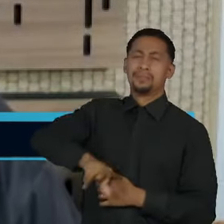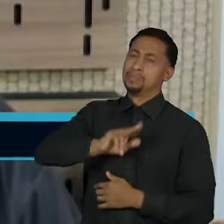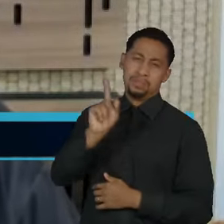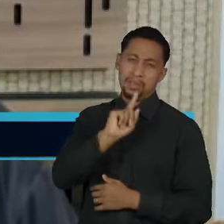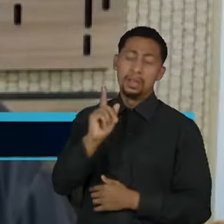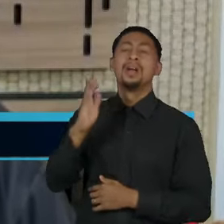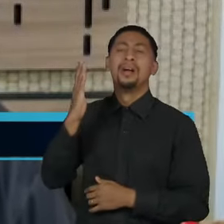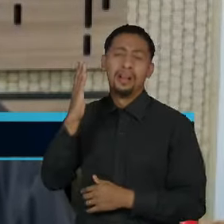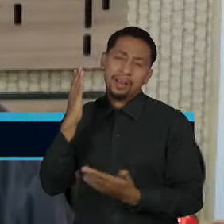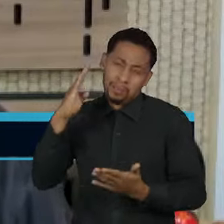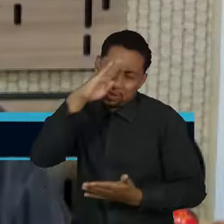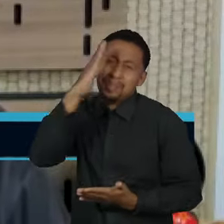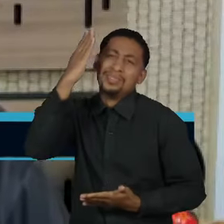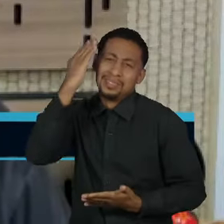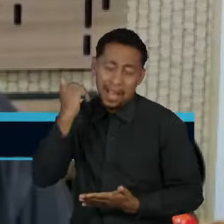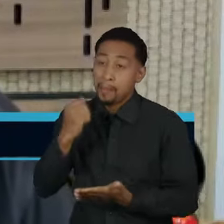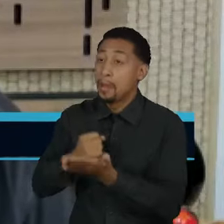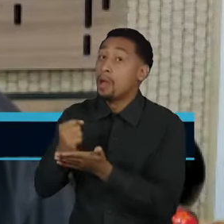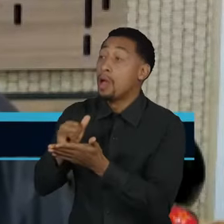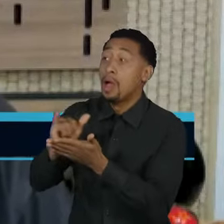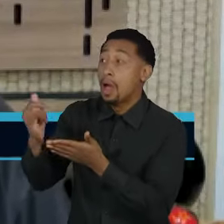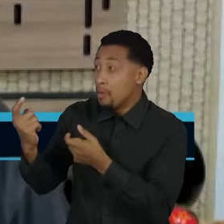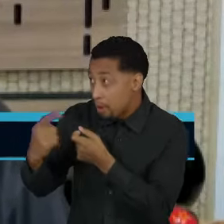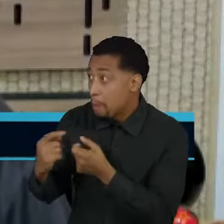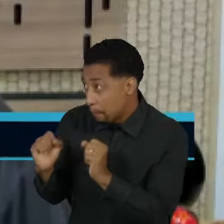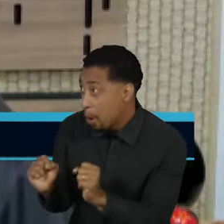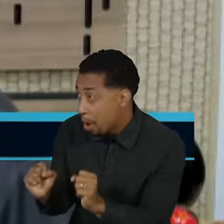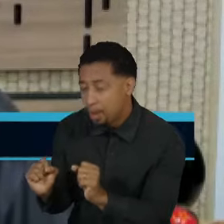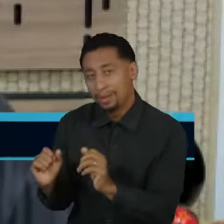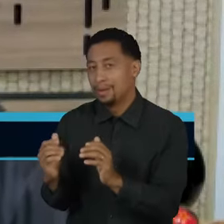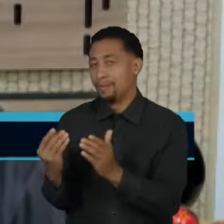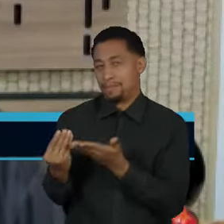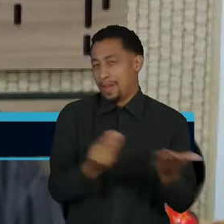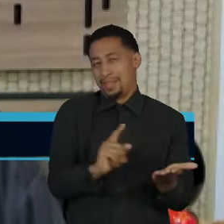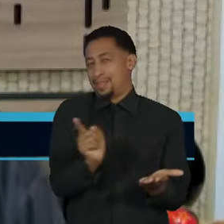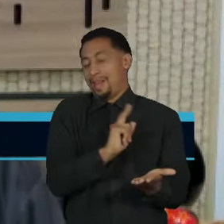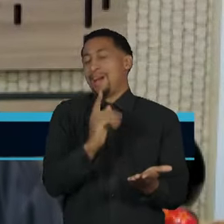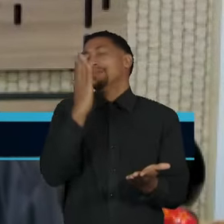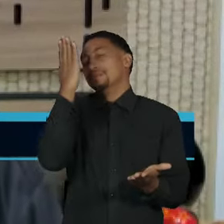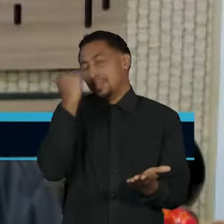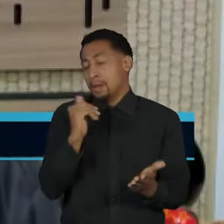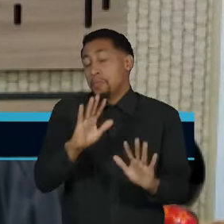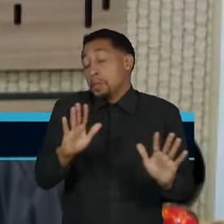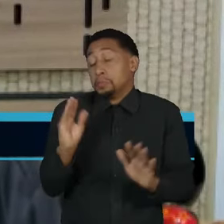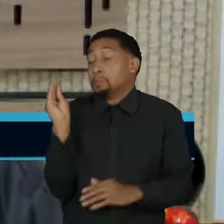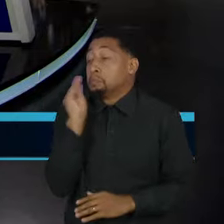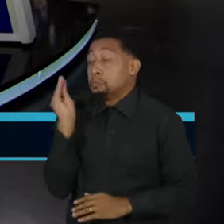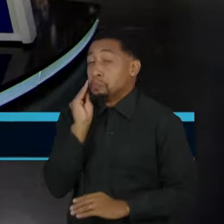rejeitado, mas vai que acontece alguma coisa no meio do caminho. Então ele tenta, mas não creio que passe disso.